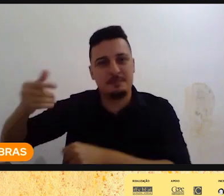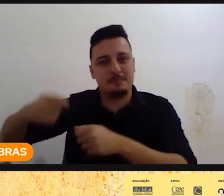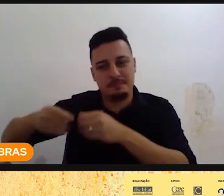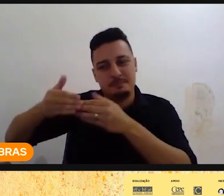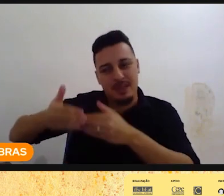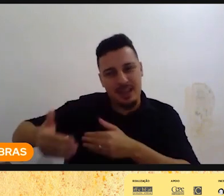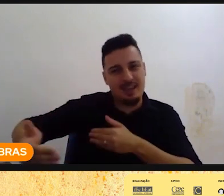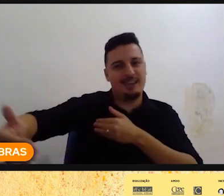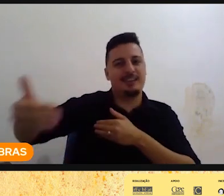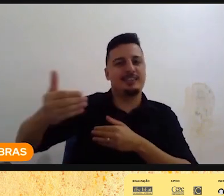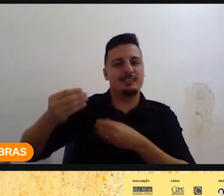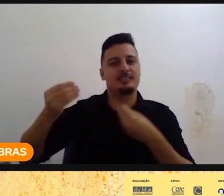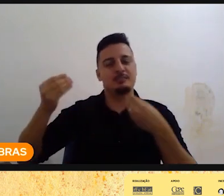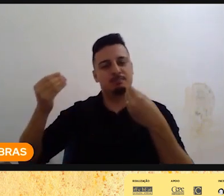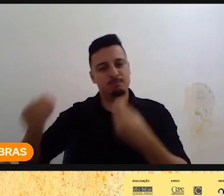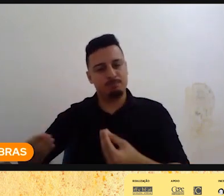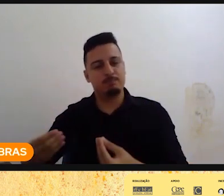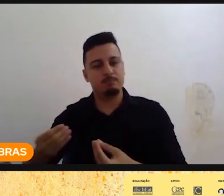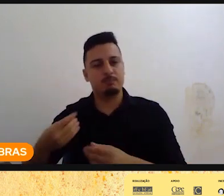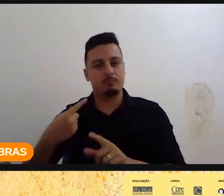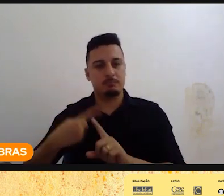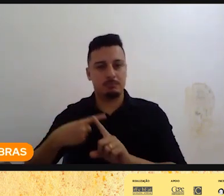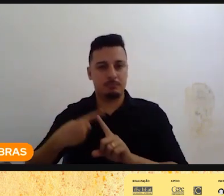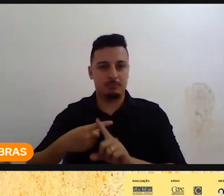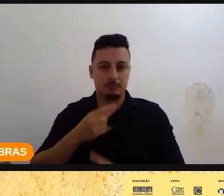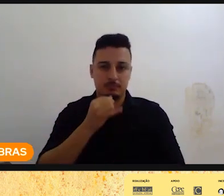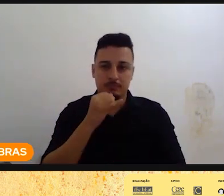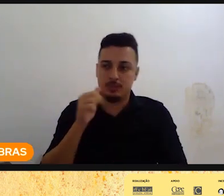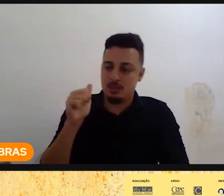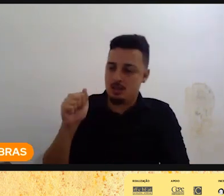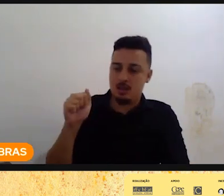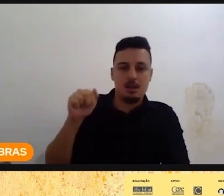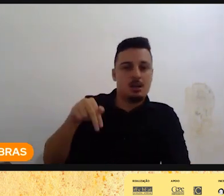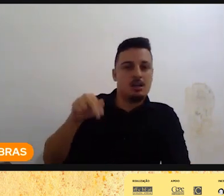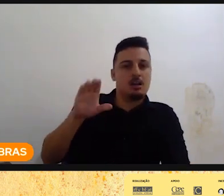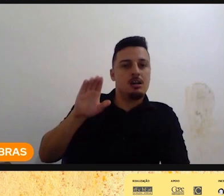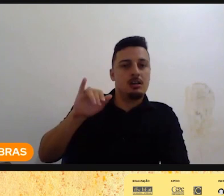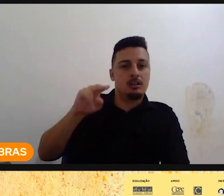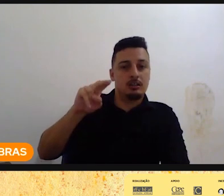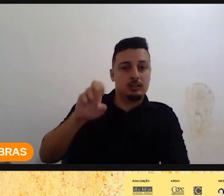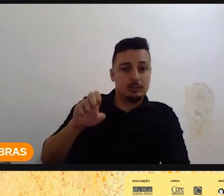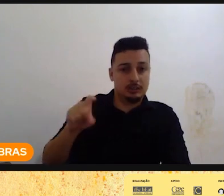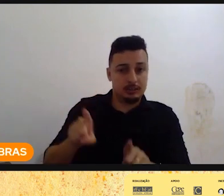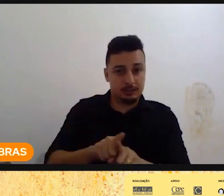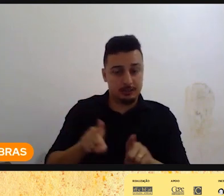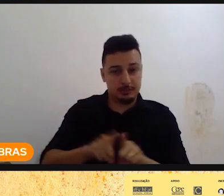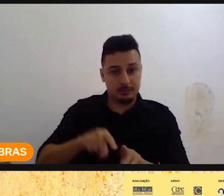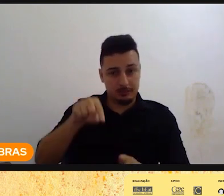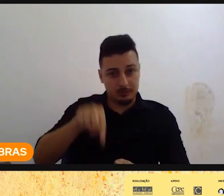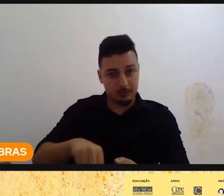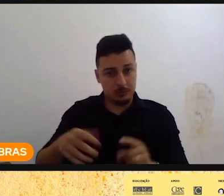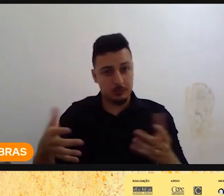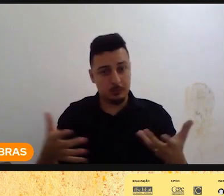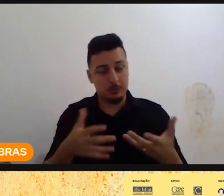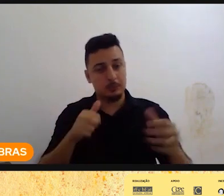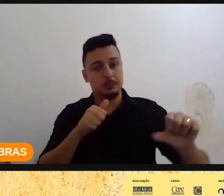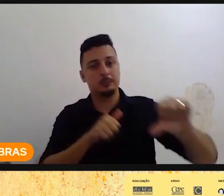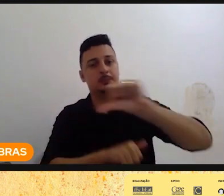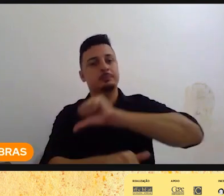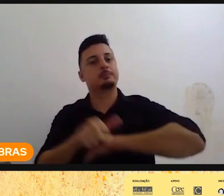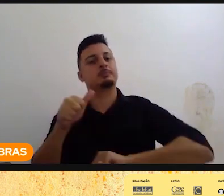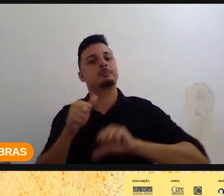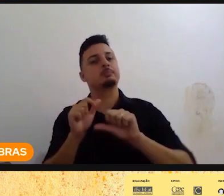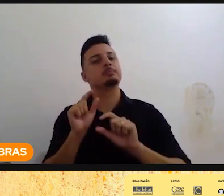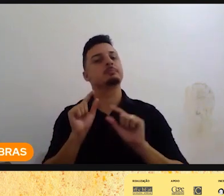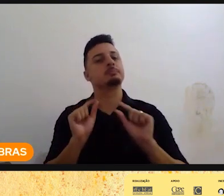acontece, porque até assim na própria Ancine mesmo, hoje mudou no FSA, assim, o tempo de